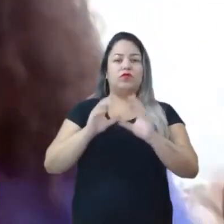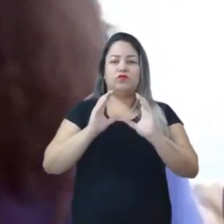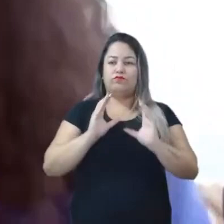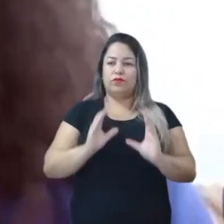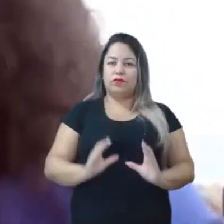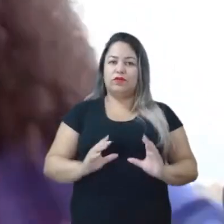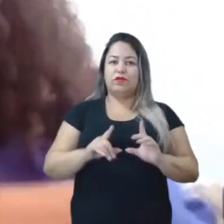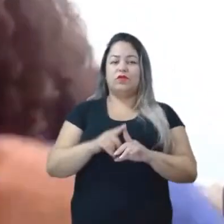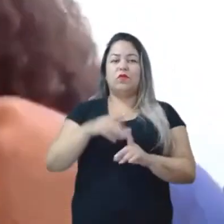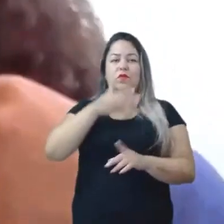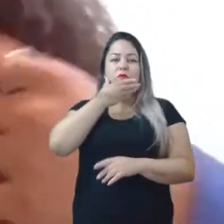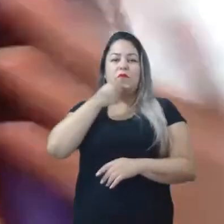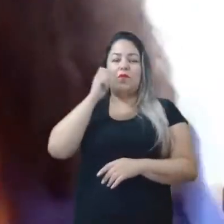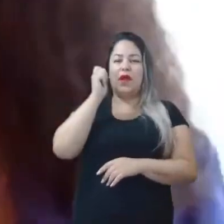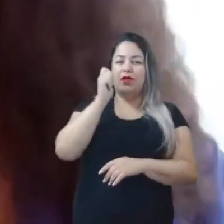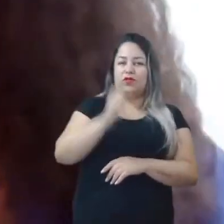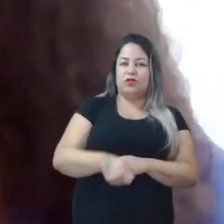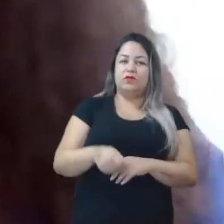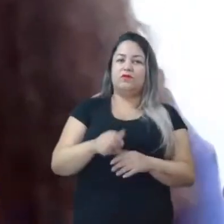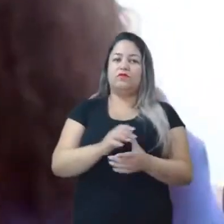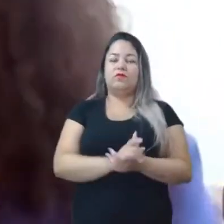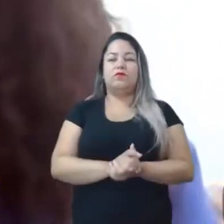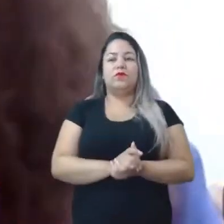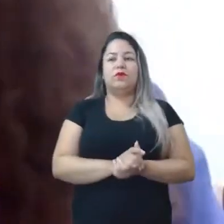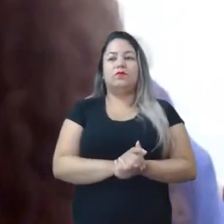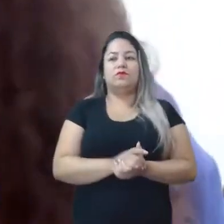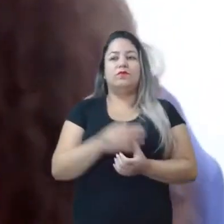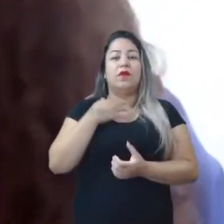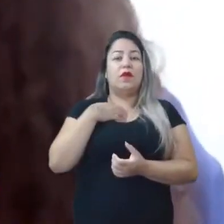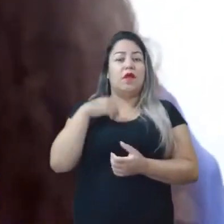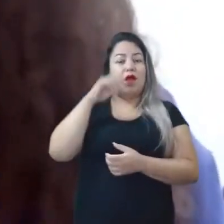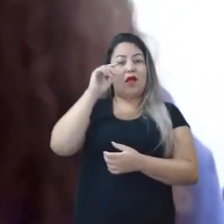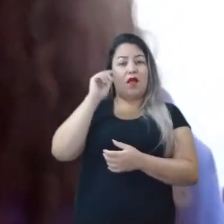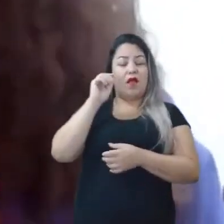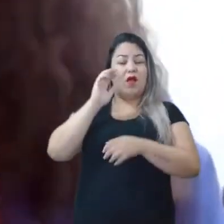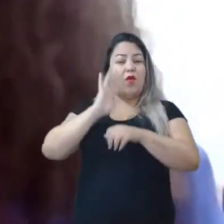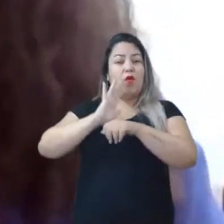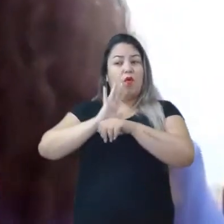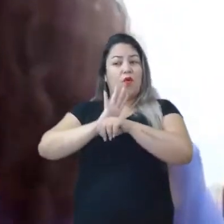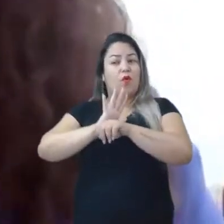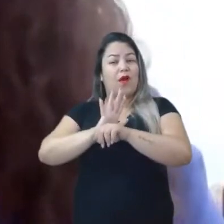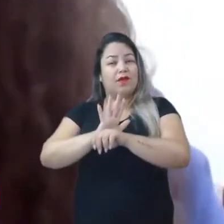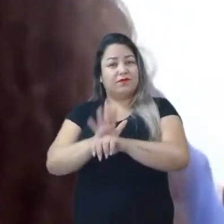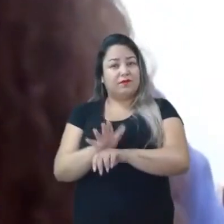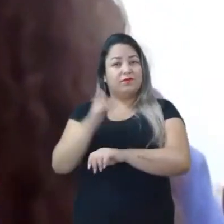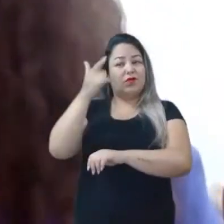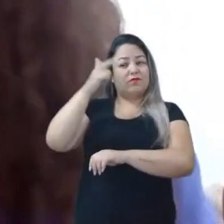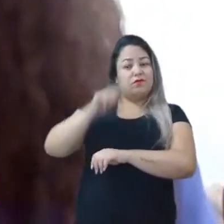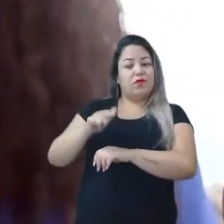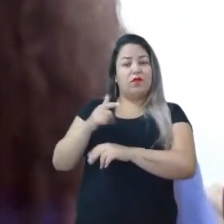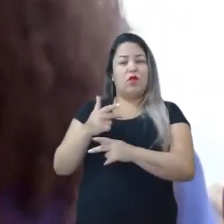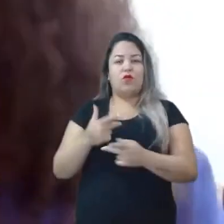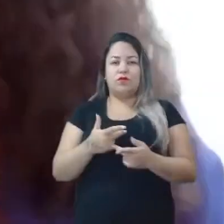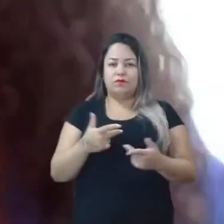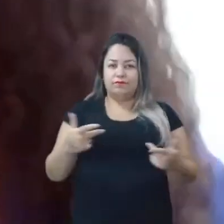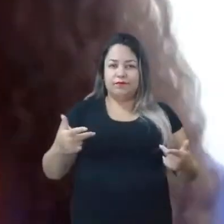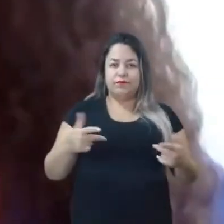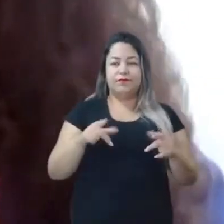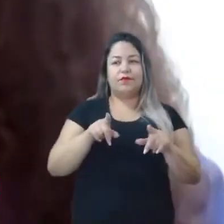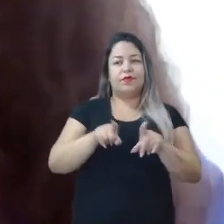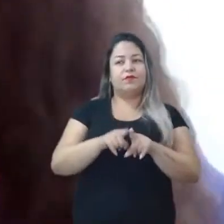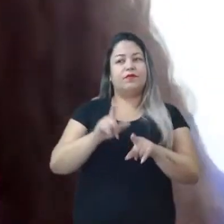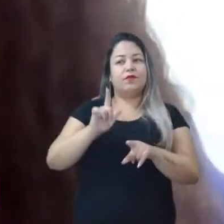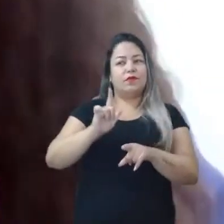né, como machismo, racismo e outras questões, ela tem atuado de forma, né,